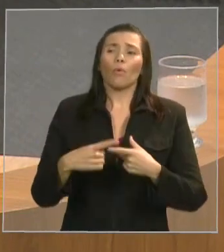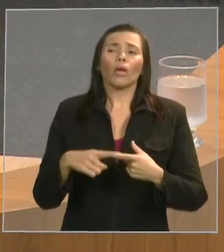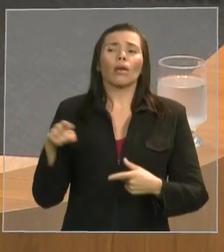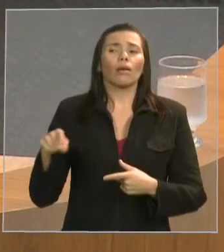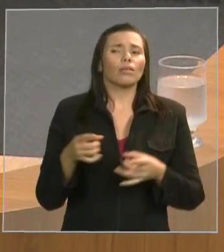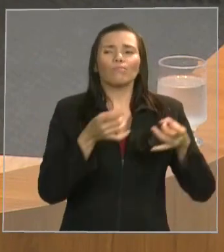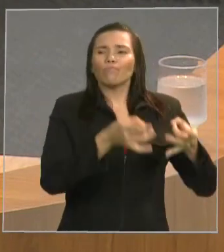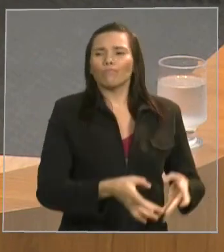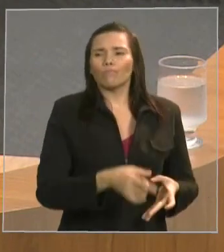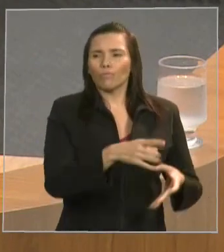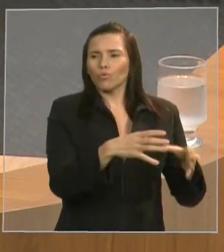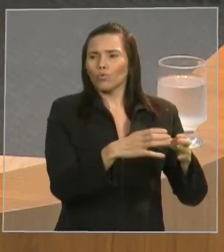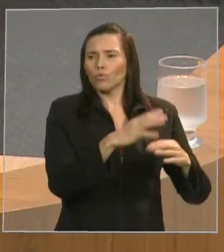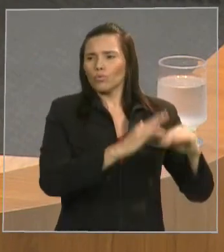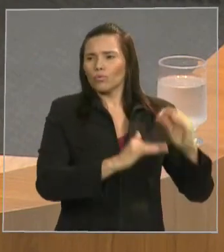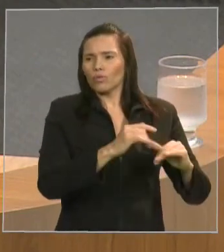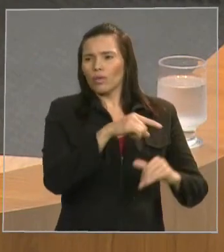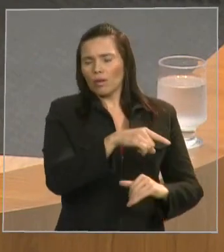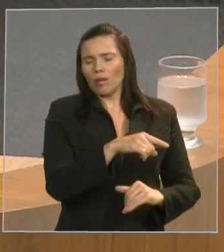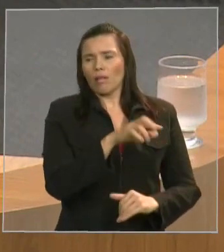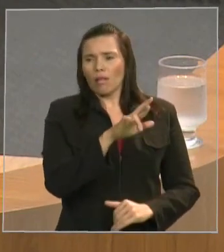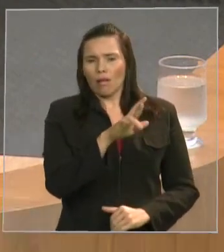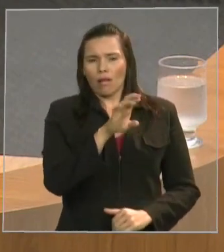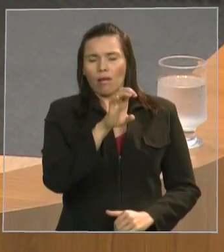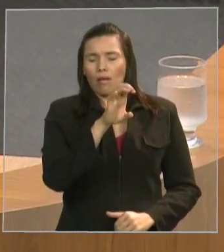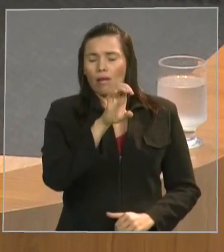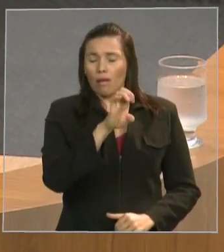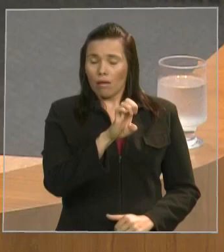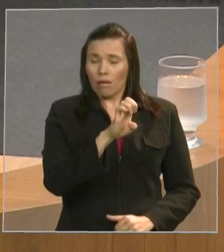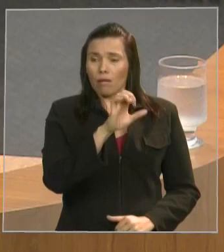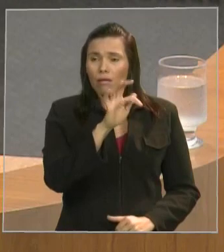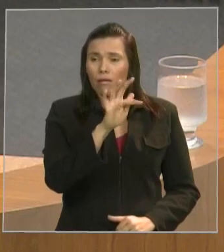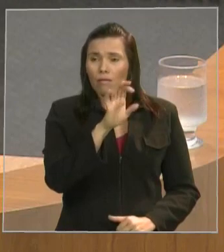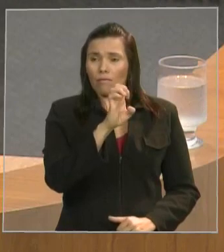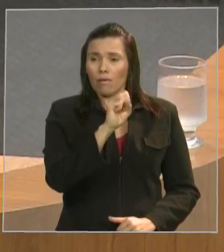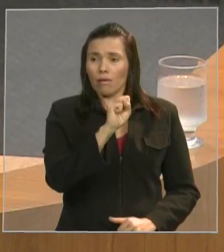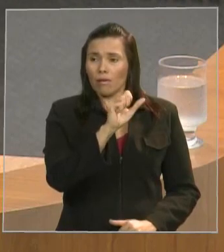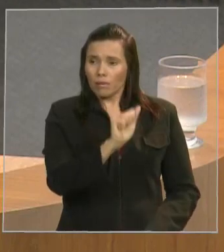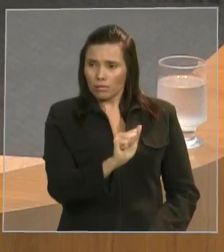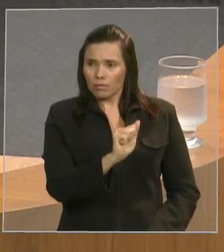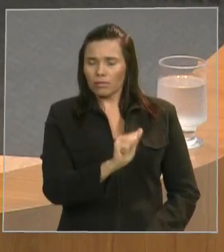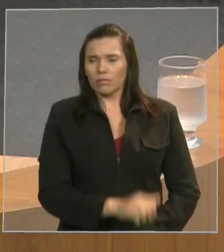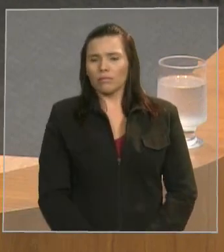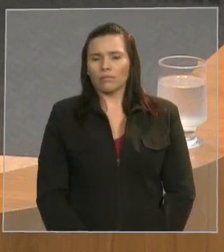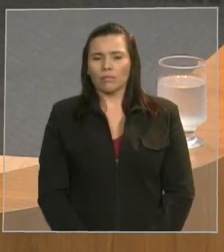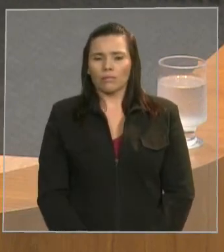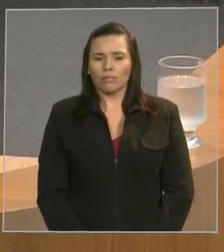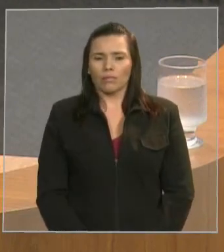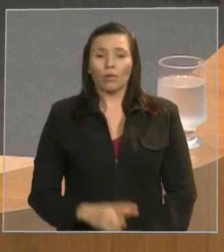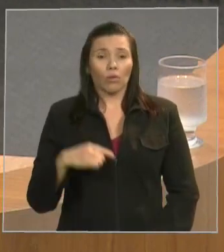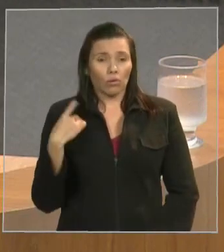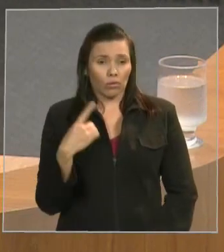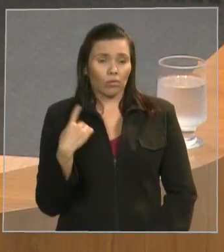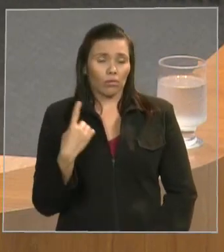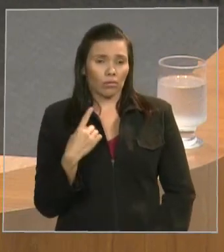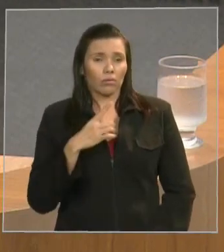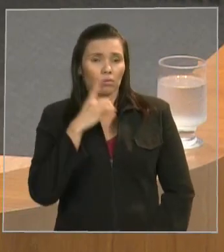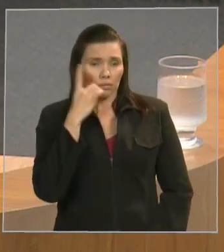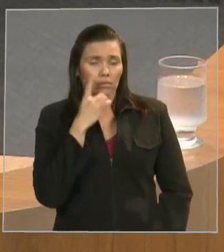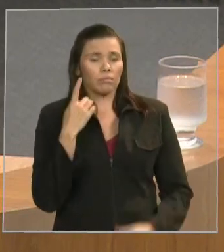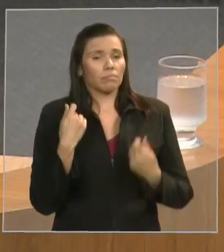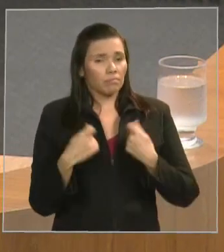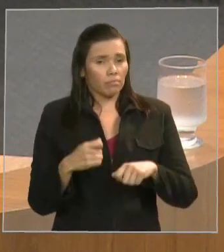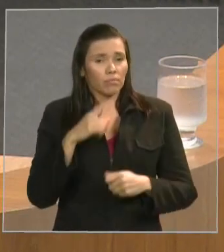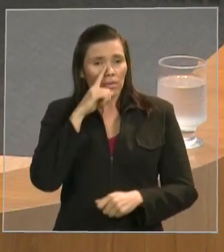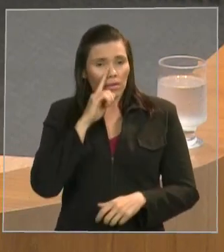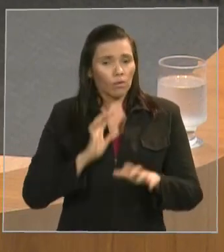Então, nós aqui, deputados, nós temos que ter cuidados, que do jeito que está indo,